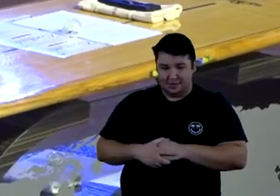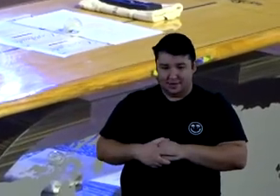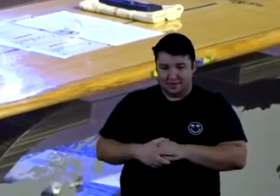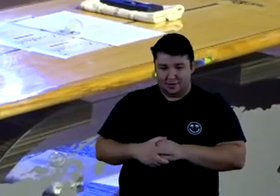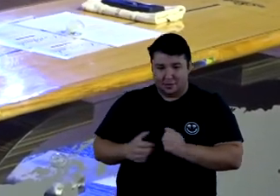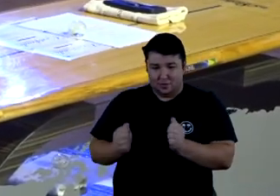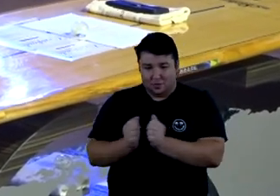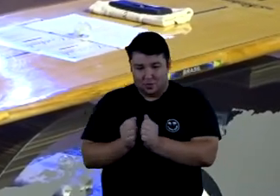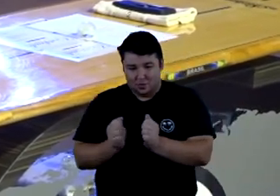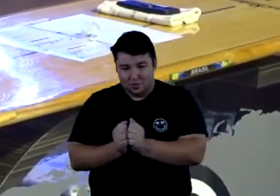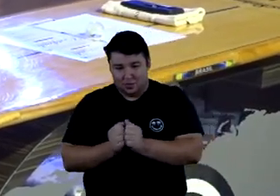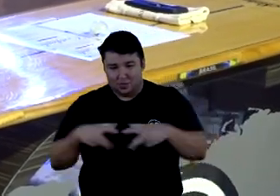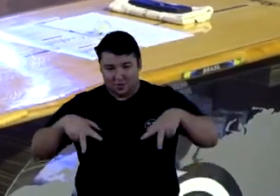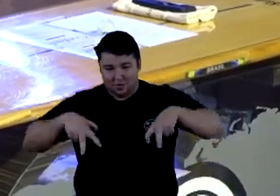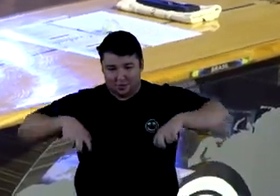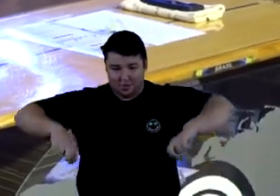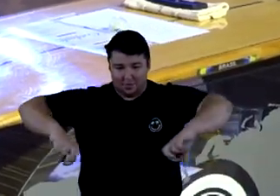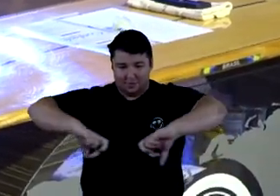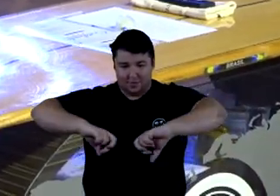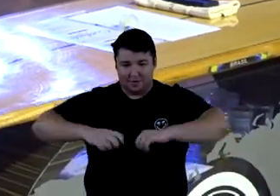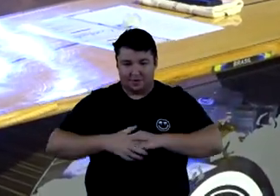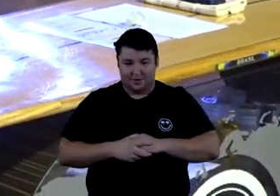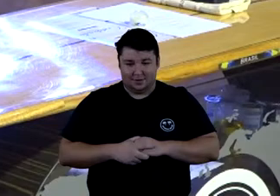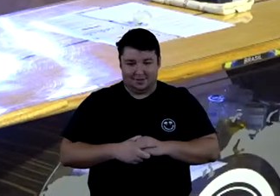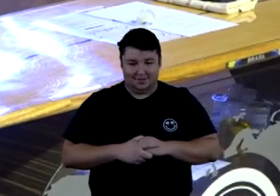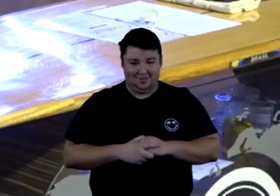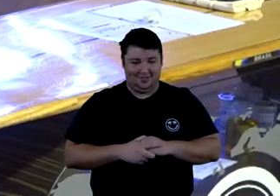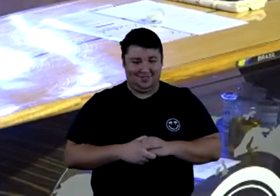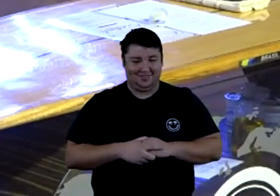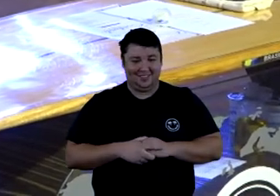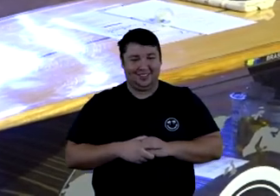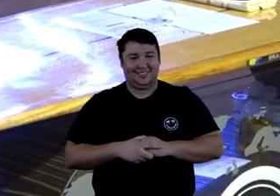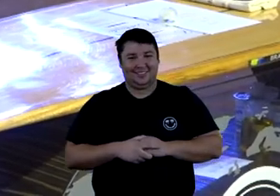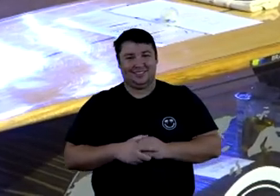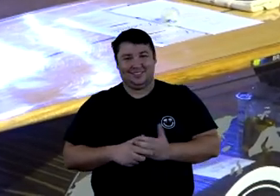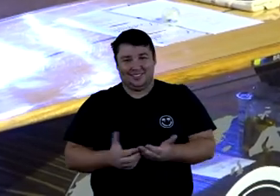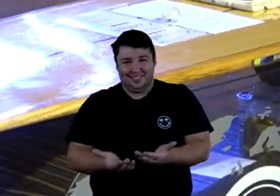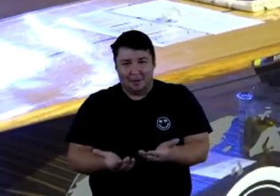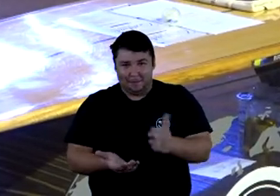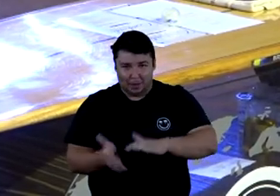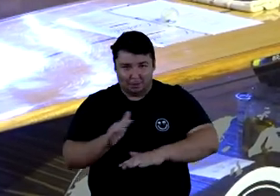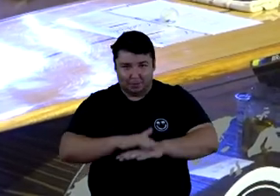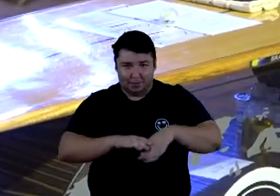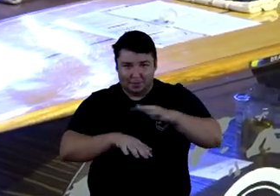Todo mundo junto, todo mundo junto. Coloque as mãos com aliança assim.